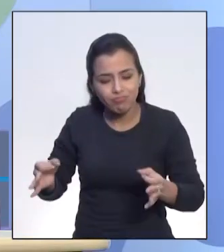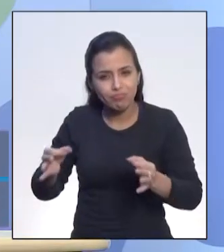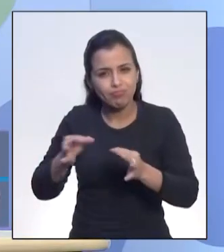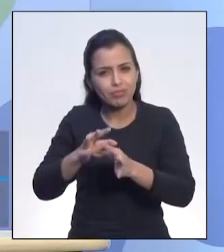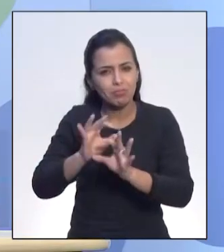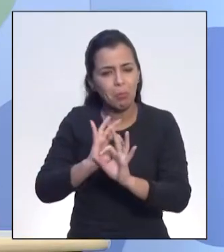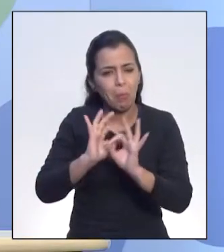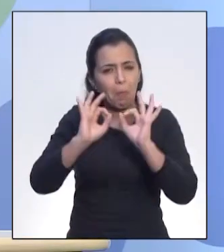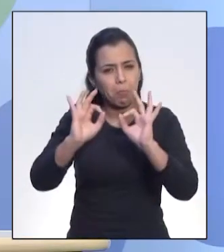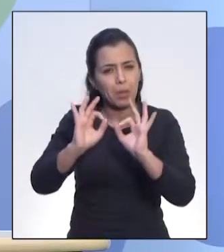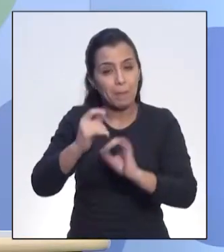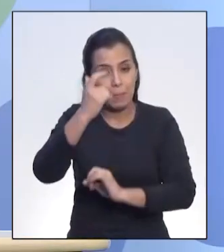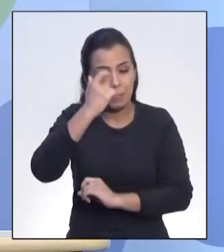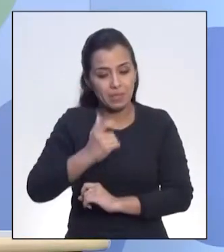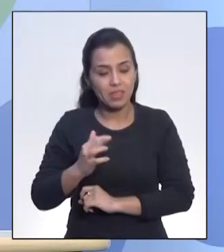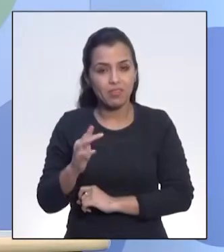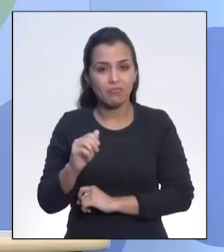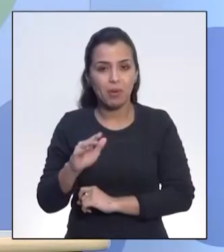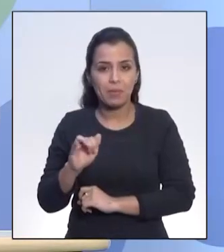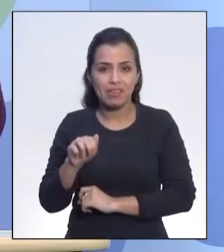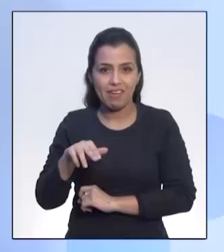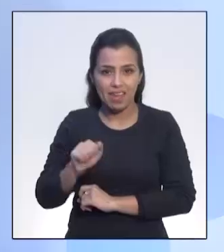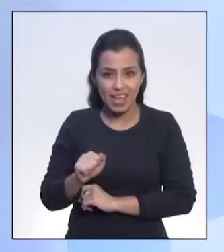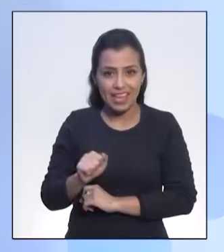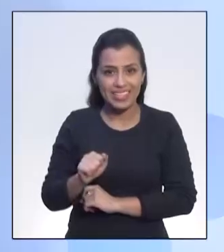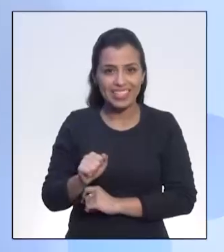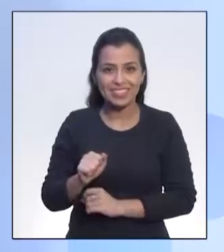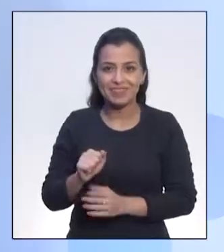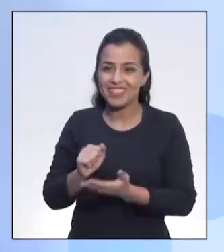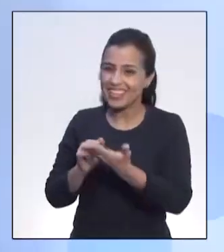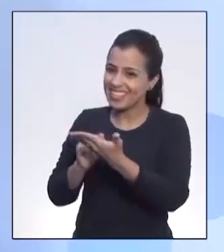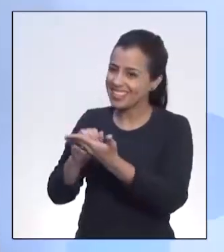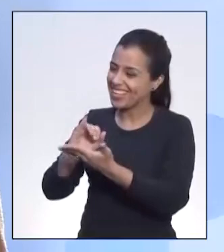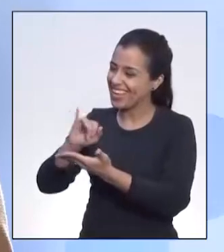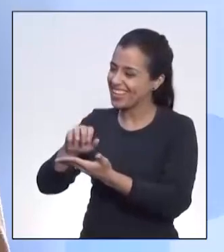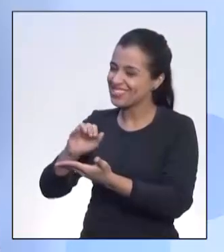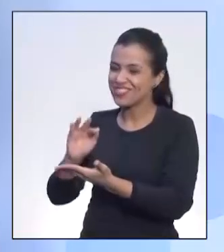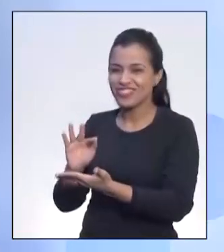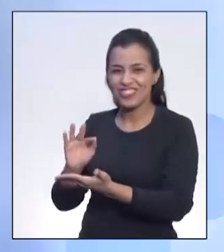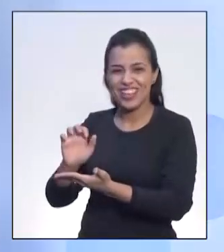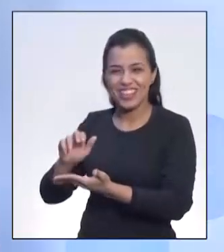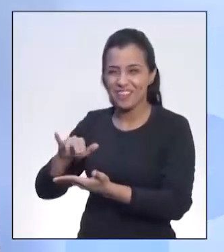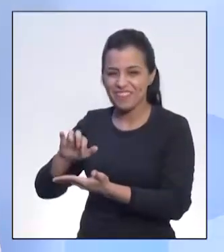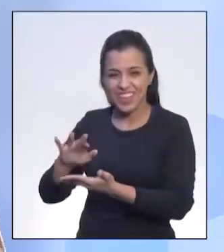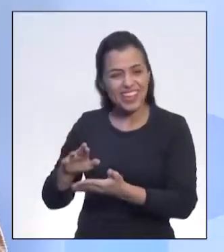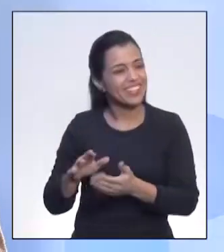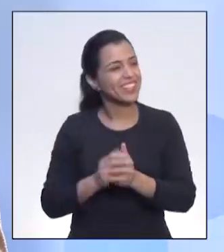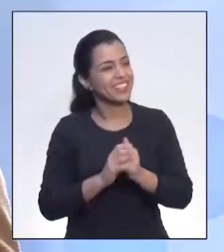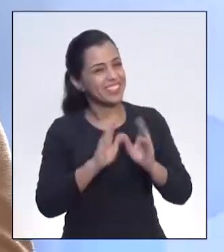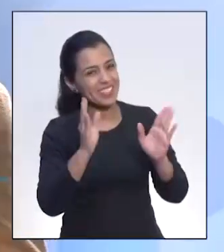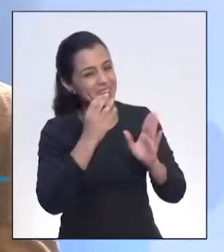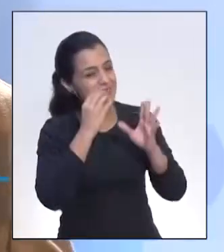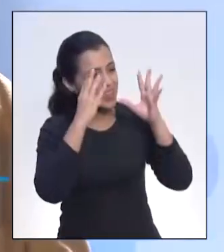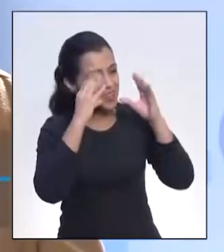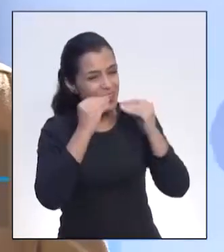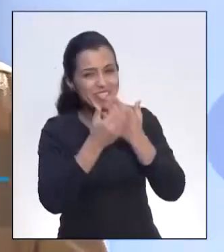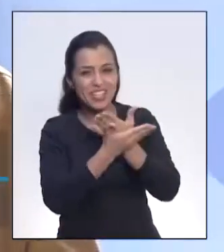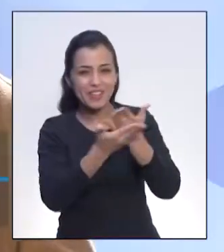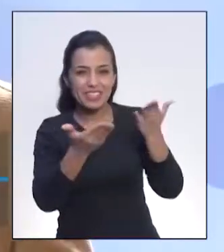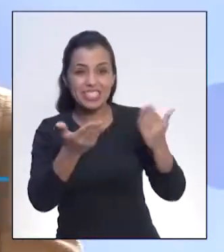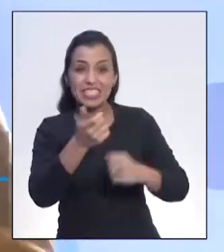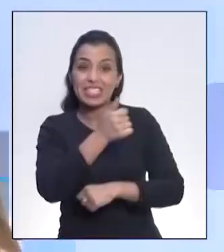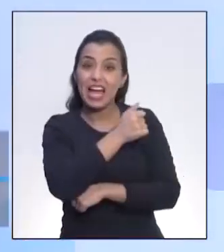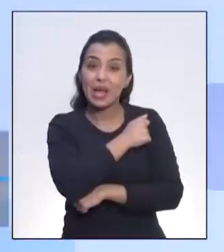ouro. Eu sou a professora Fabiana e essa é a professora Jennifer. Boa noite, pessoal. Boa noite aos nossos